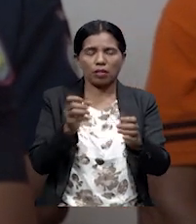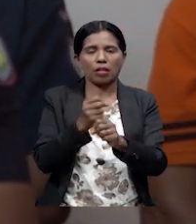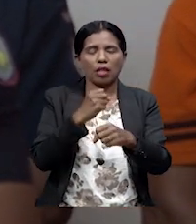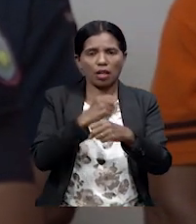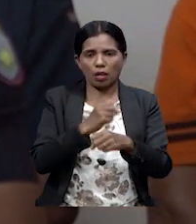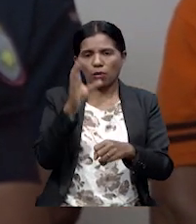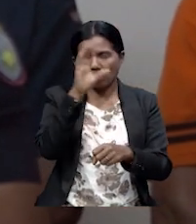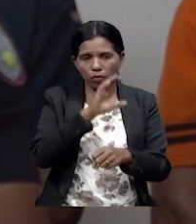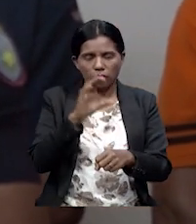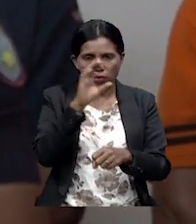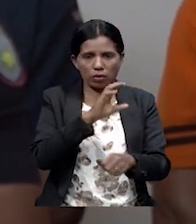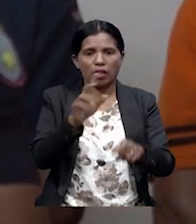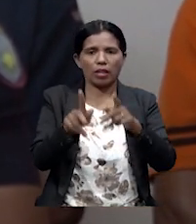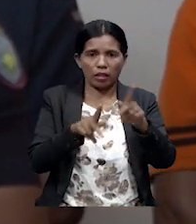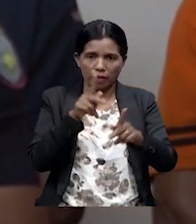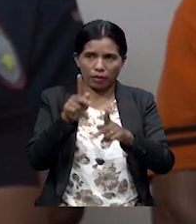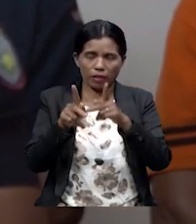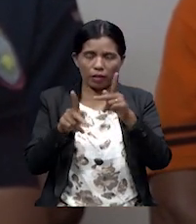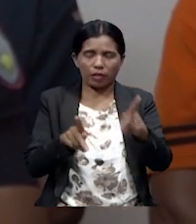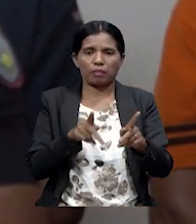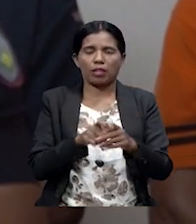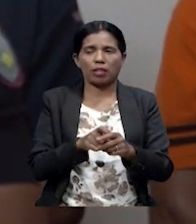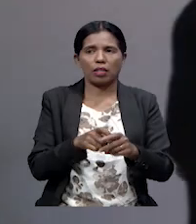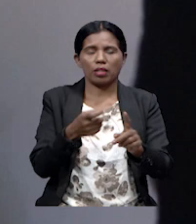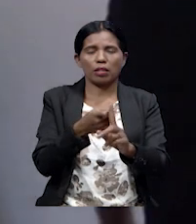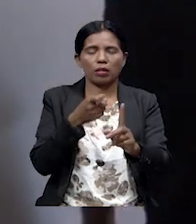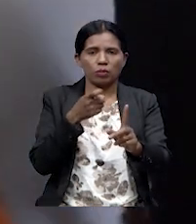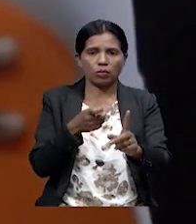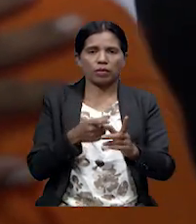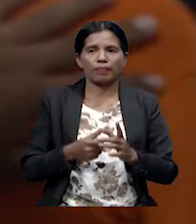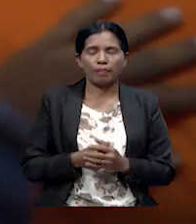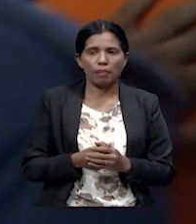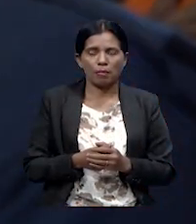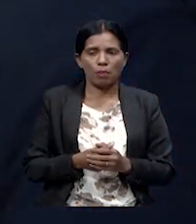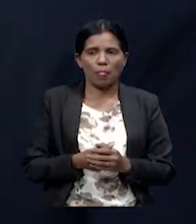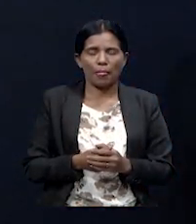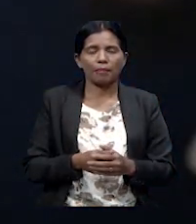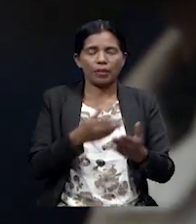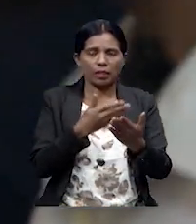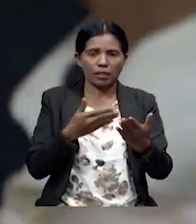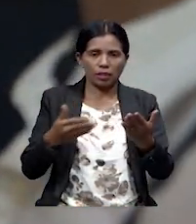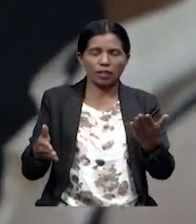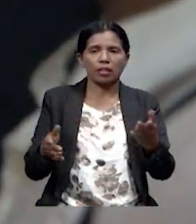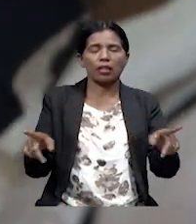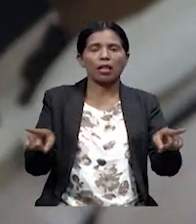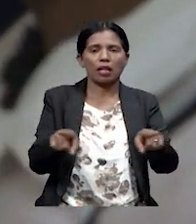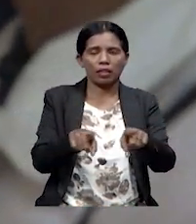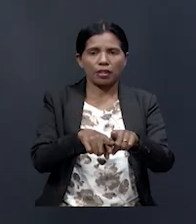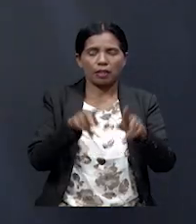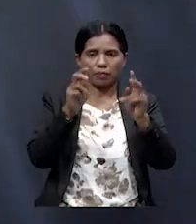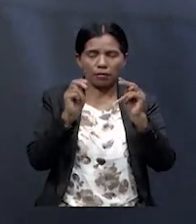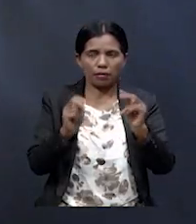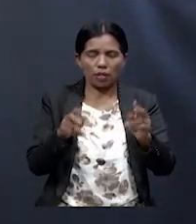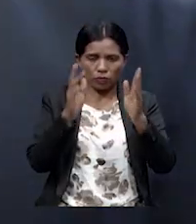control no examinação li husi extrai, katak material idane, persija,